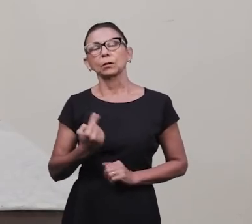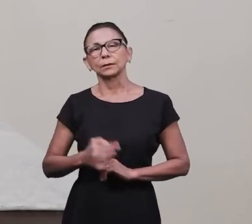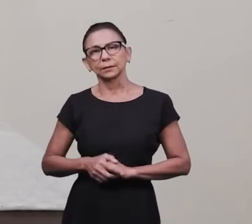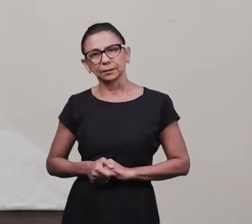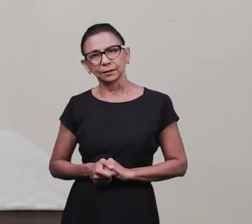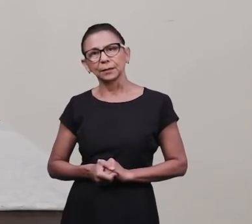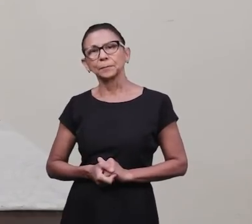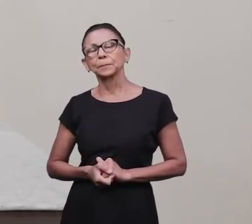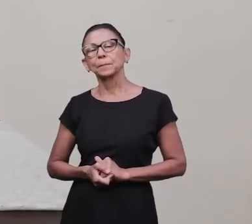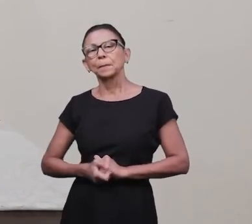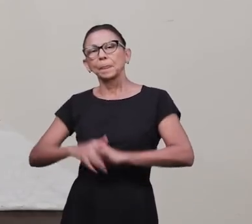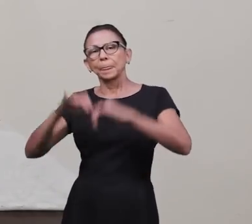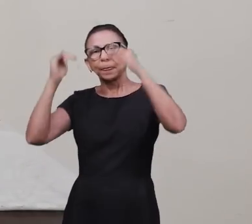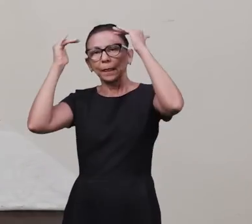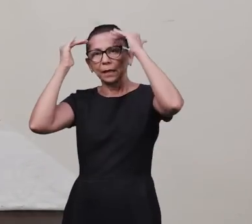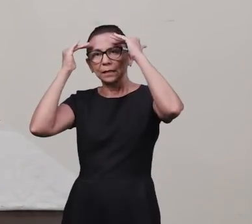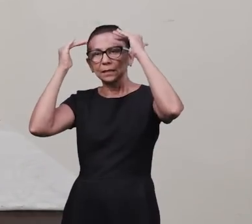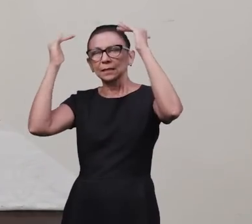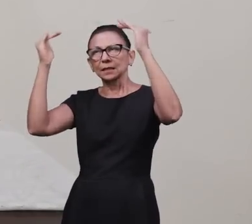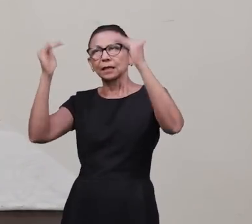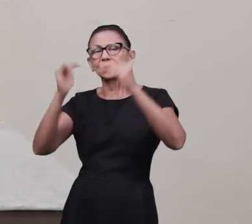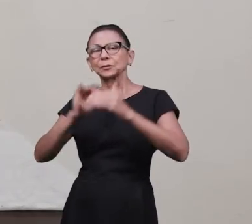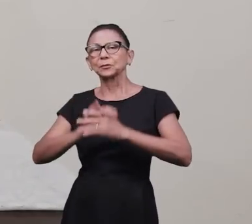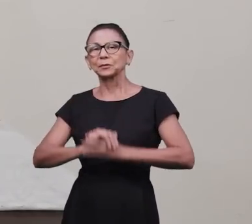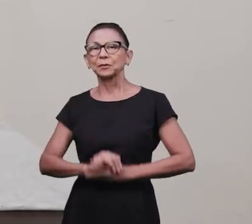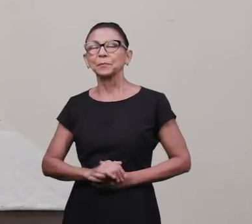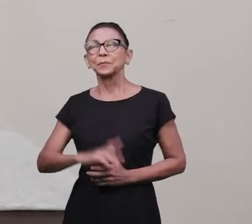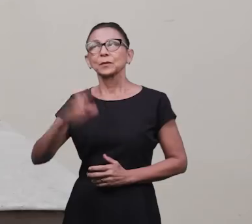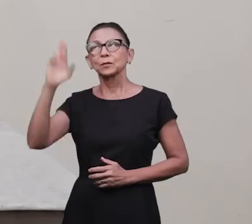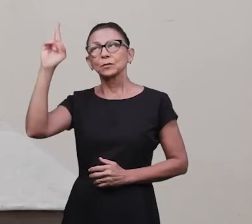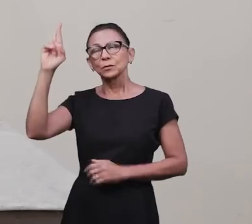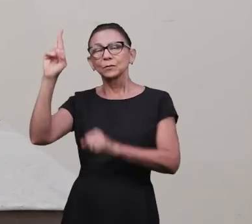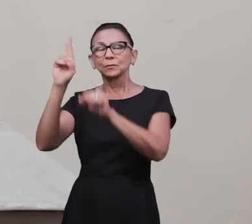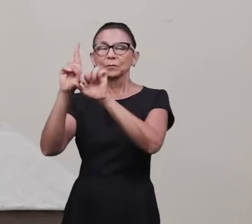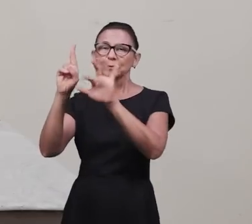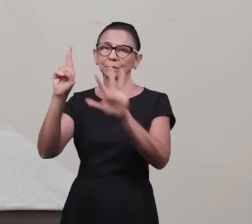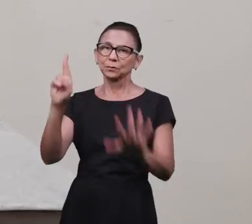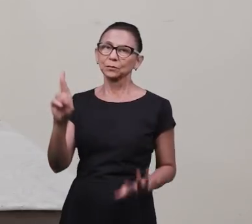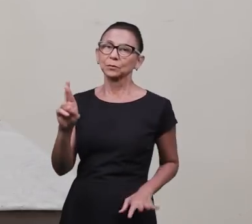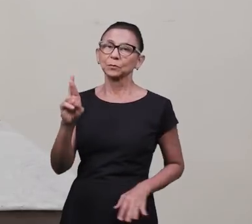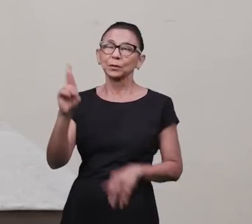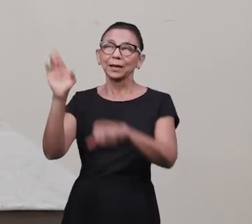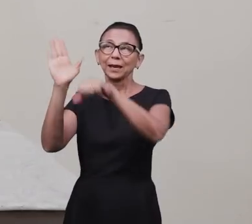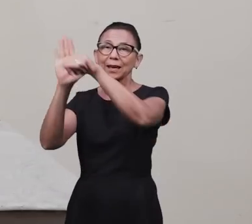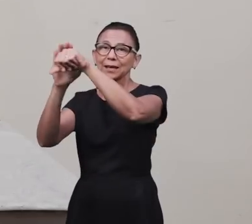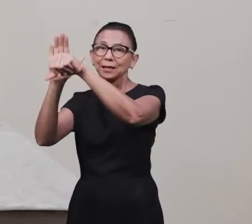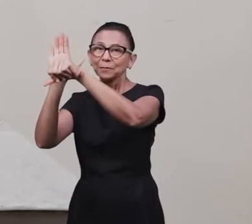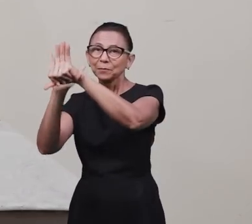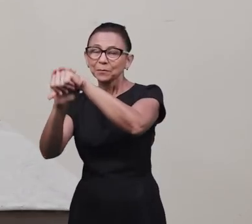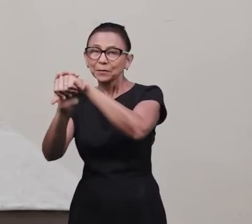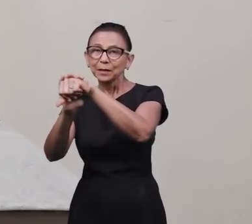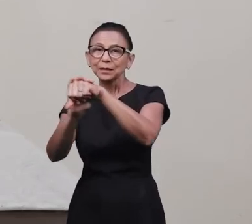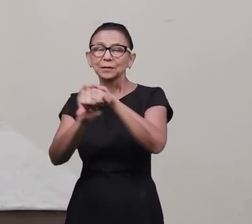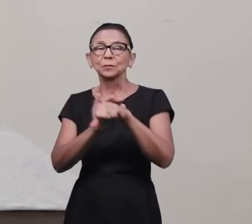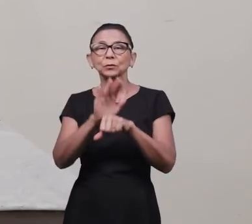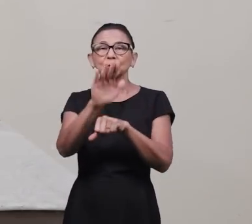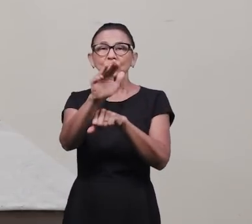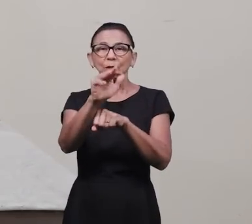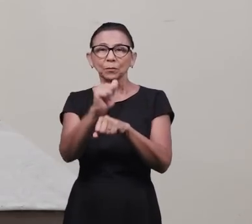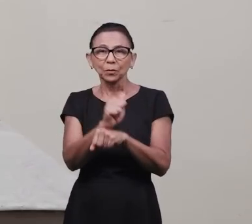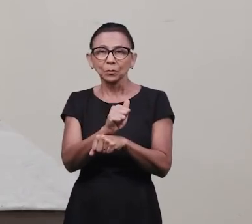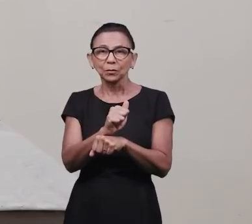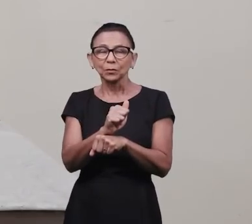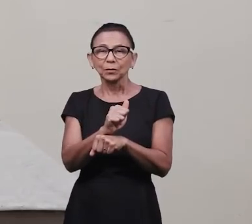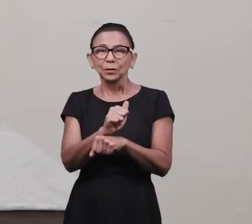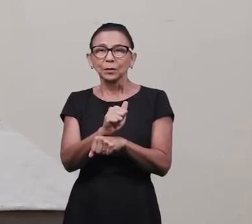nós vamos descobrindo, né? Porque o Senhor iniciou uma boa obra em nós e na nossa casa. E nós iremos, né, dentro